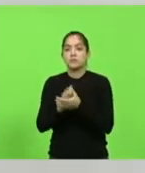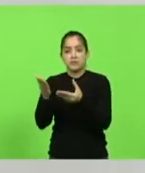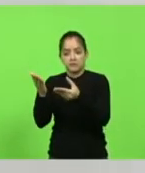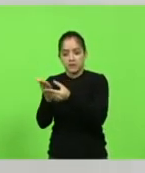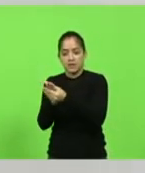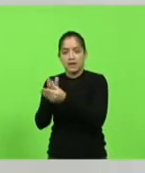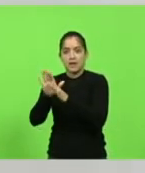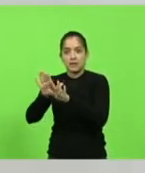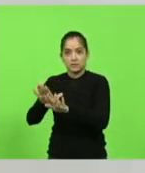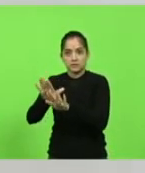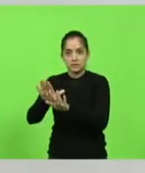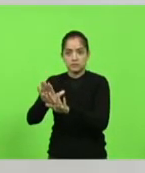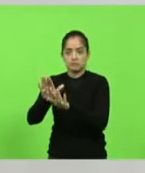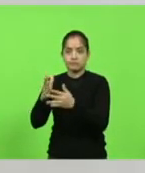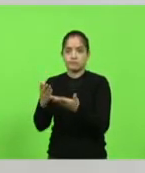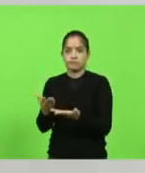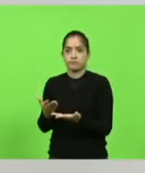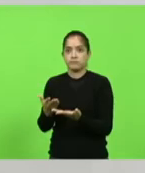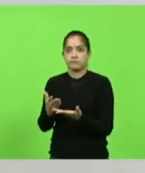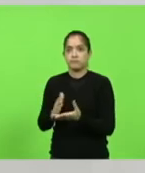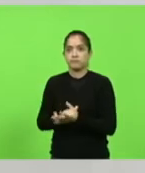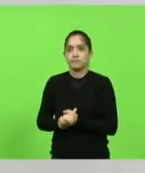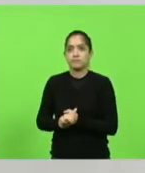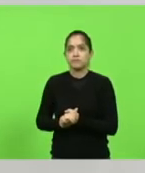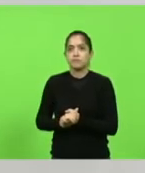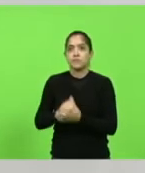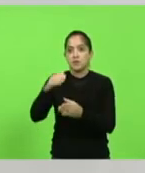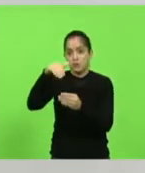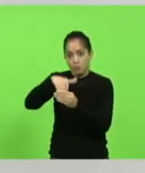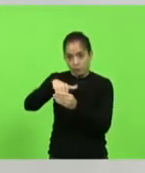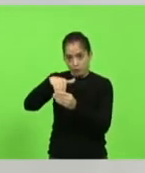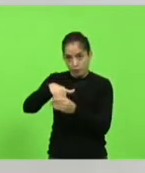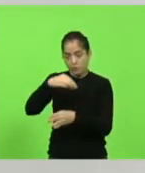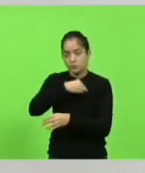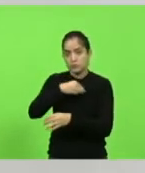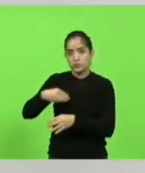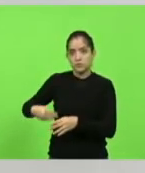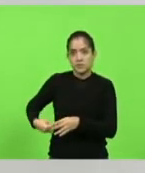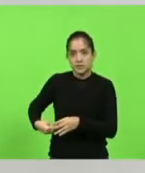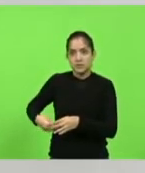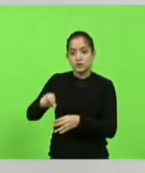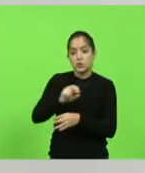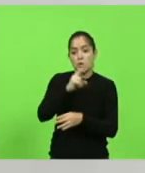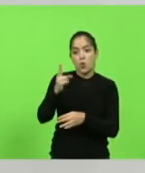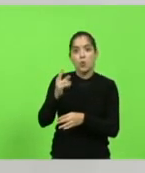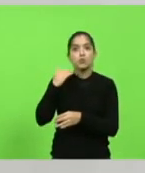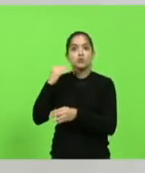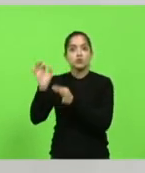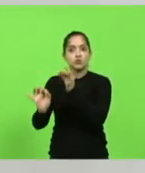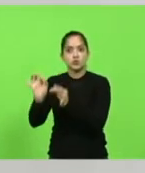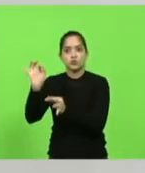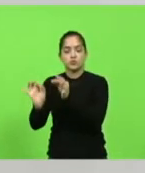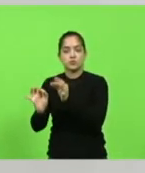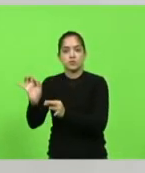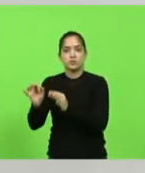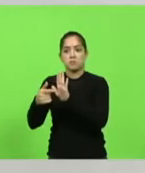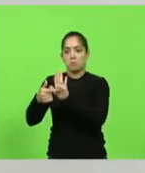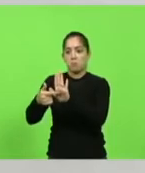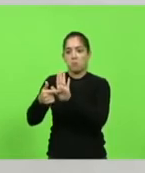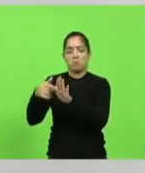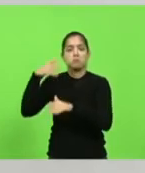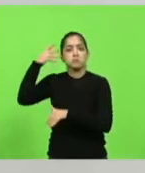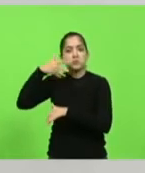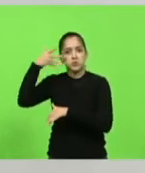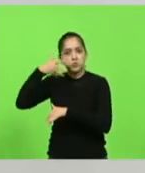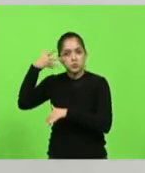do processo. Voto de ministro ou de juiz não tem que ser discursos